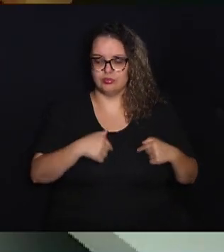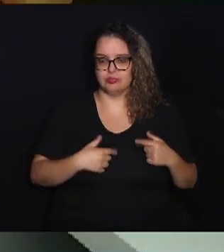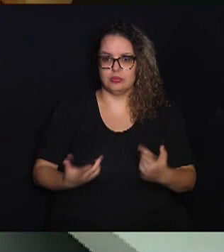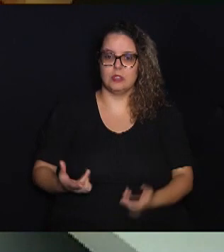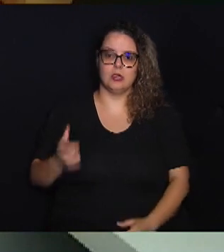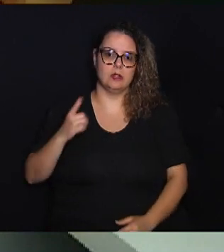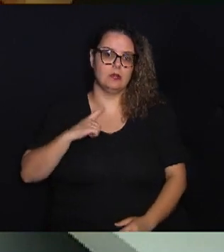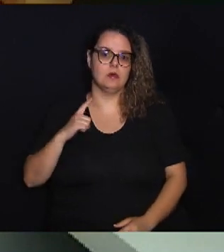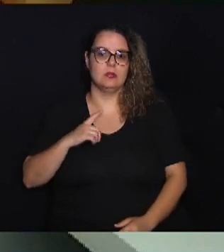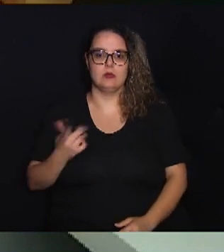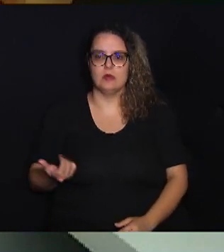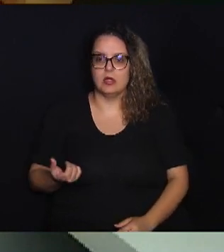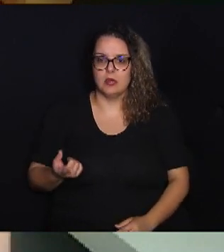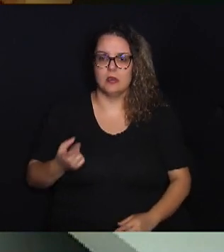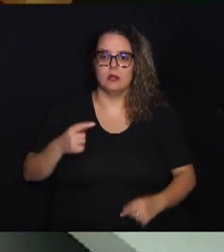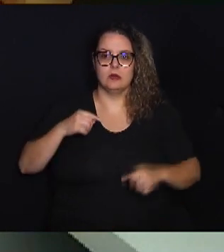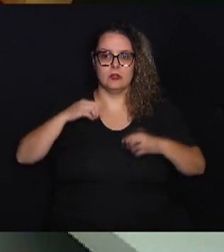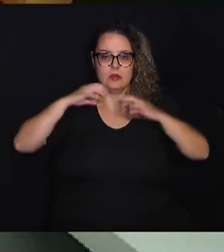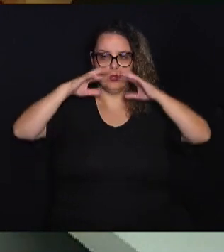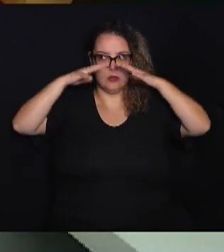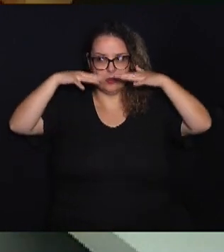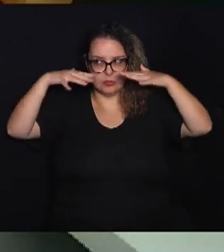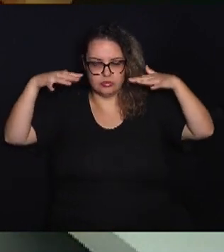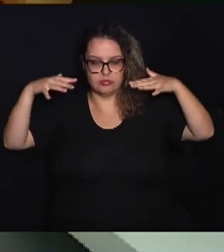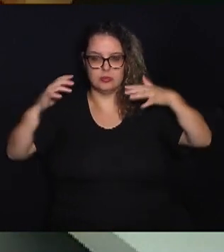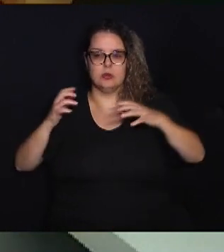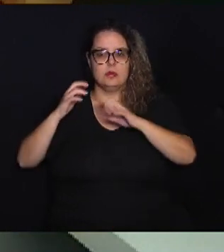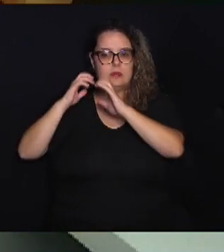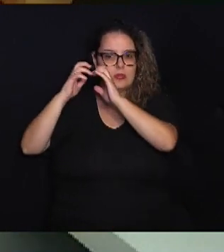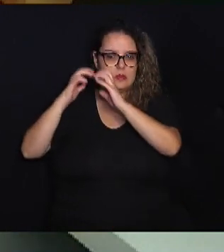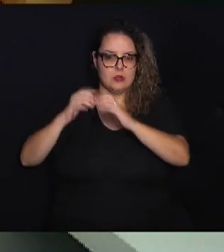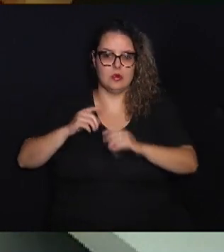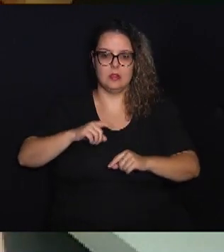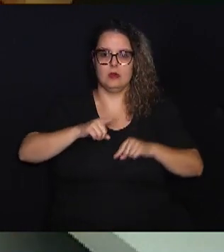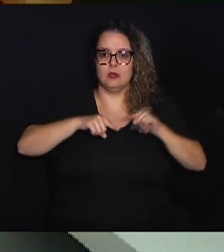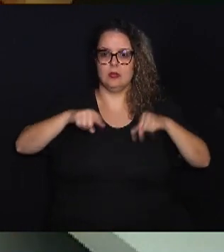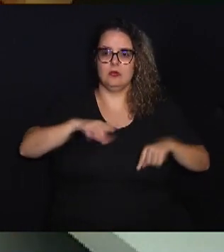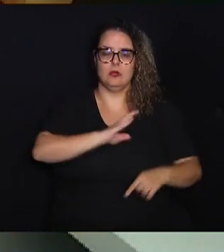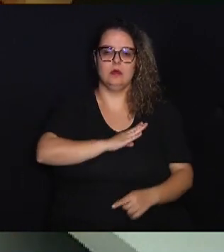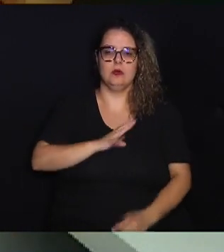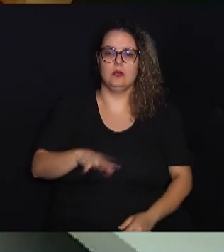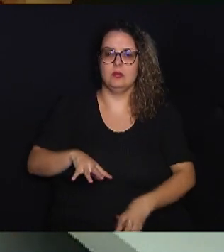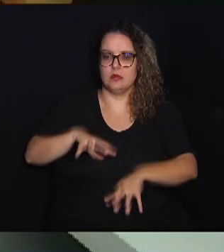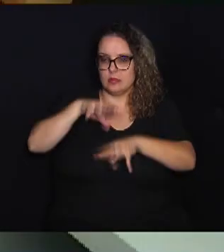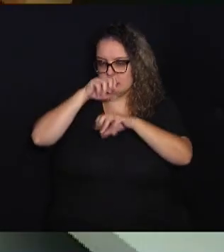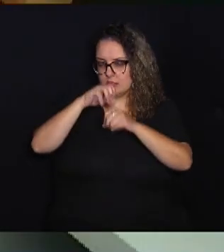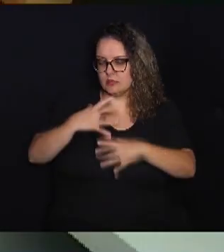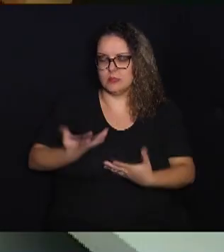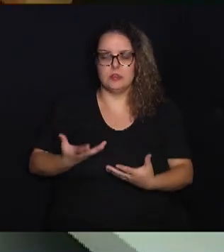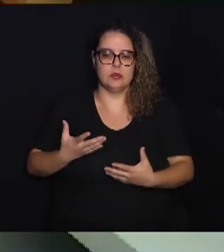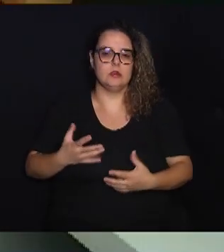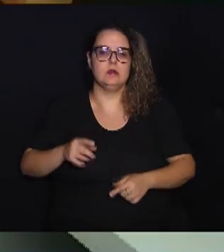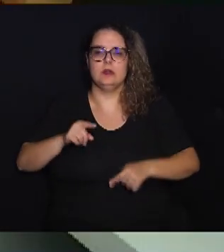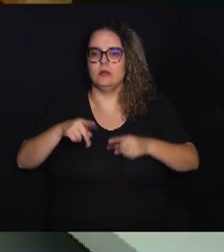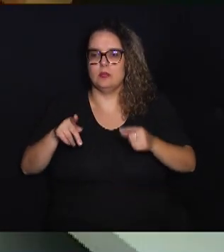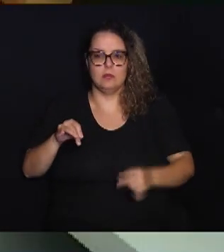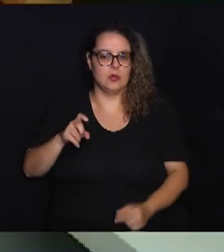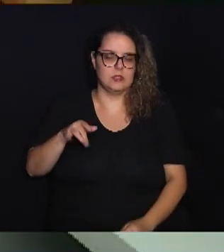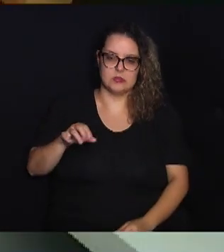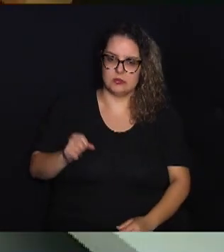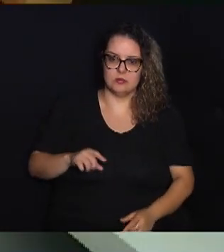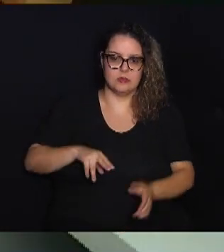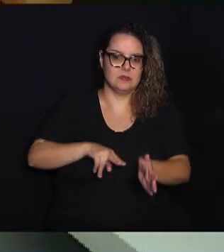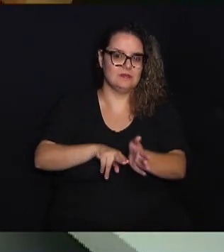ter onda cerebral, frequência cardíaca, saturação de oxigênio, fluxo aéreo, posição, e aí a gente tem um